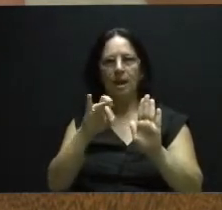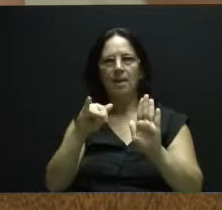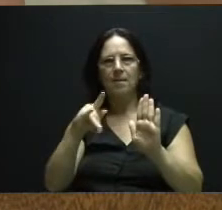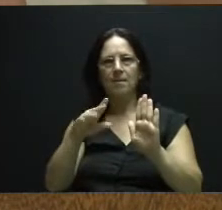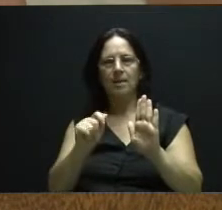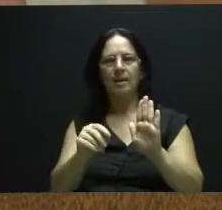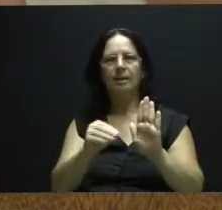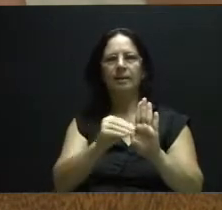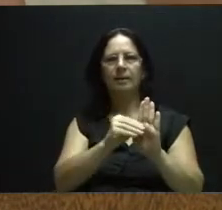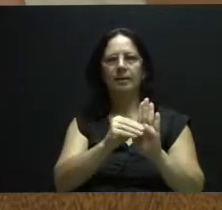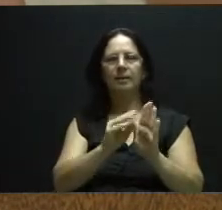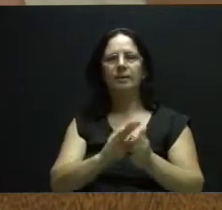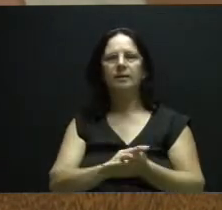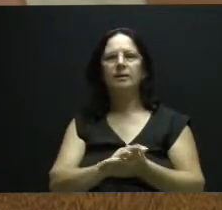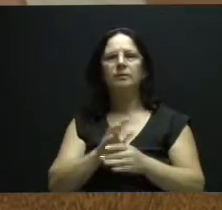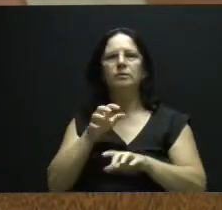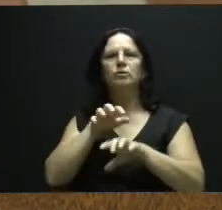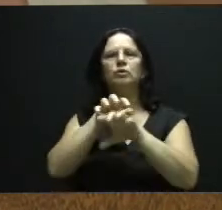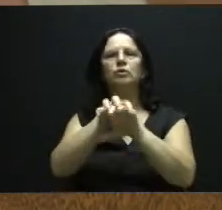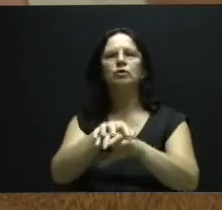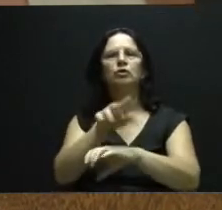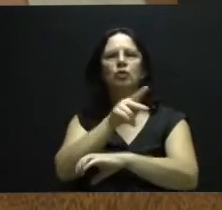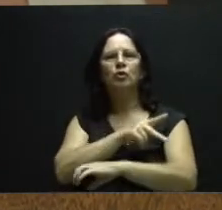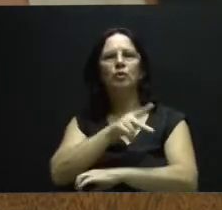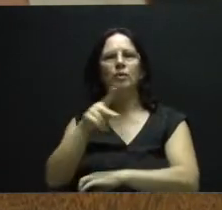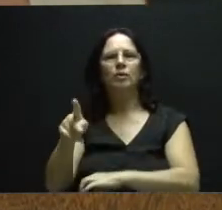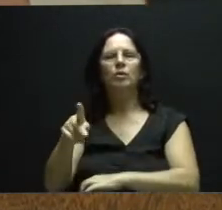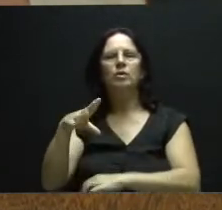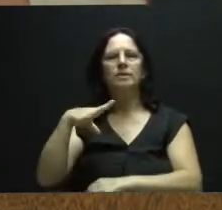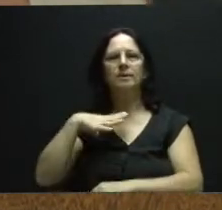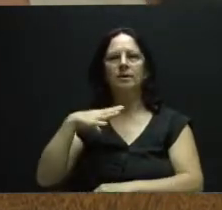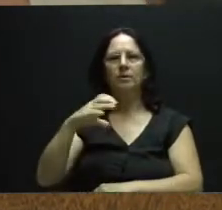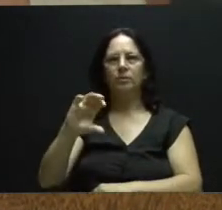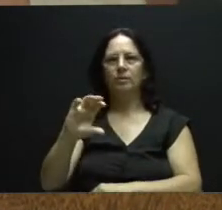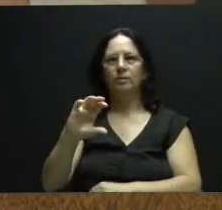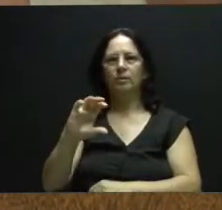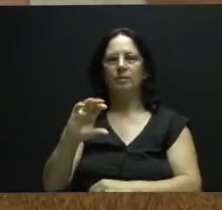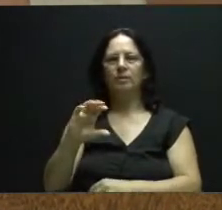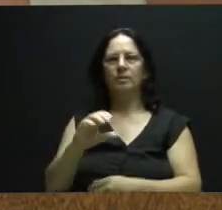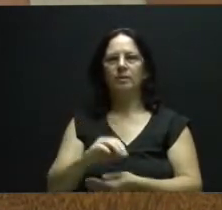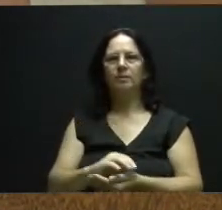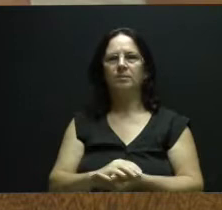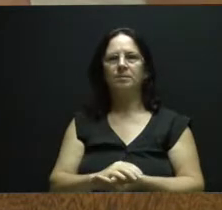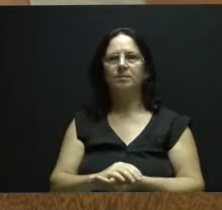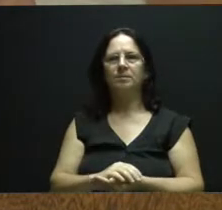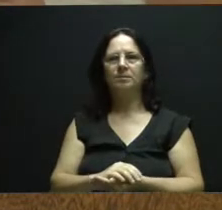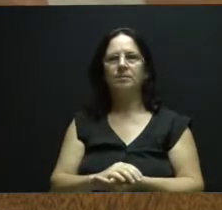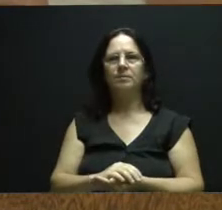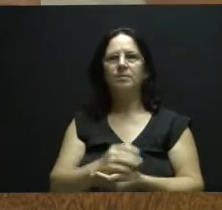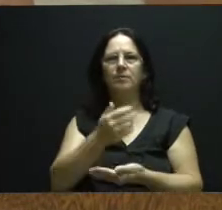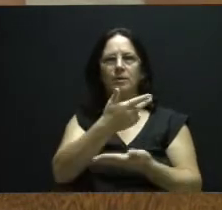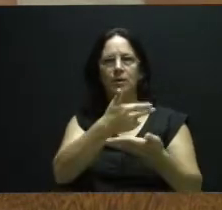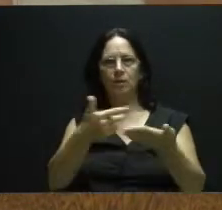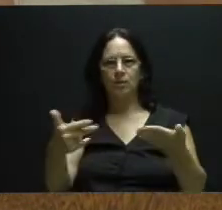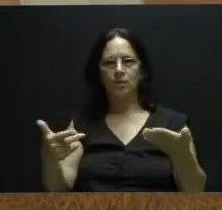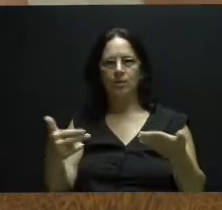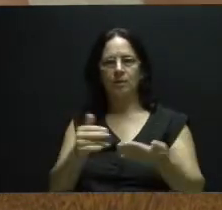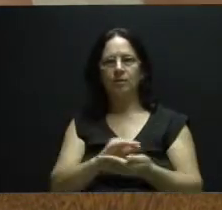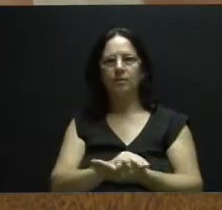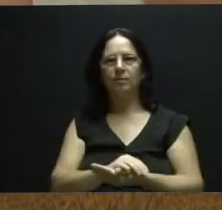dispõe sobre o turismo pedagógico nas escolas da rede pública municipal da cidade de cubatão e dá outras